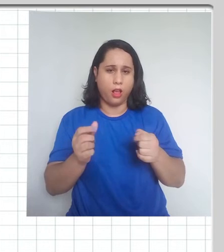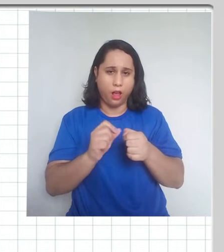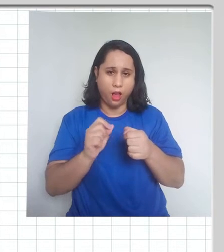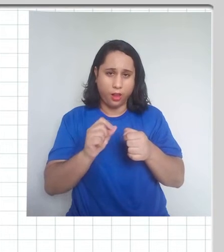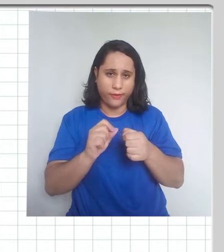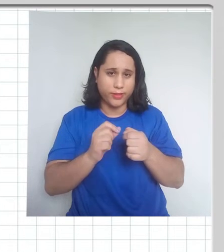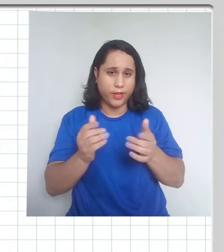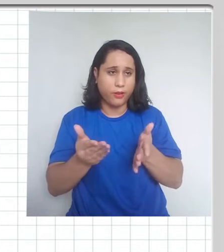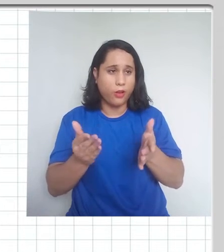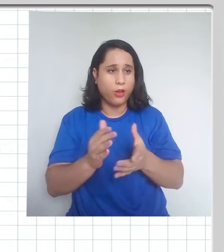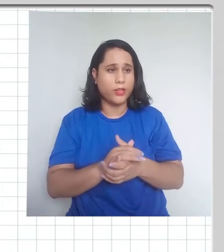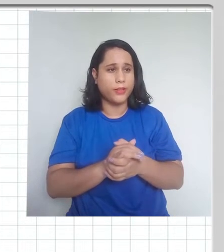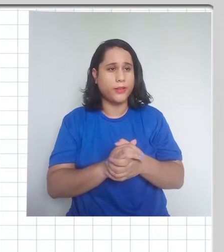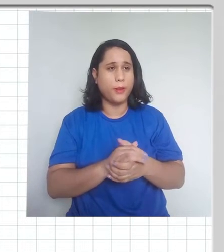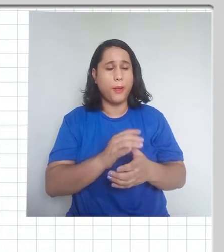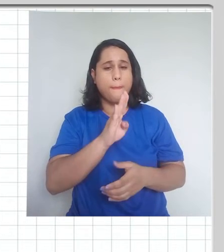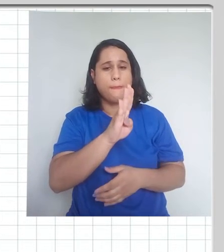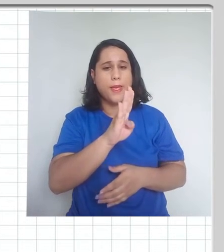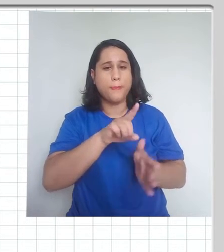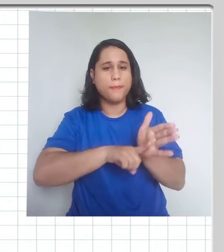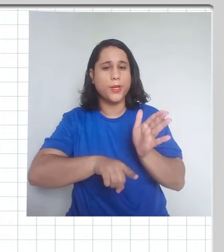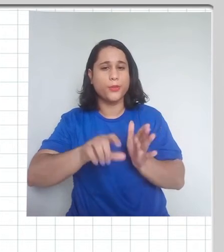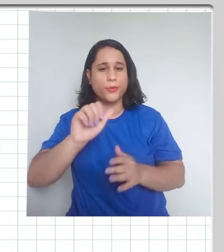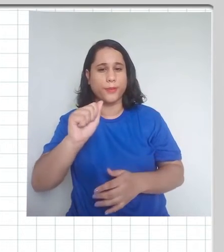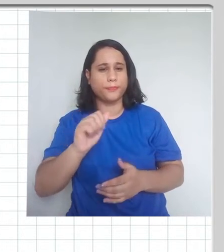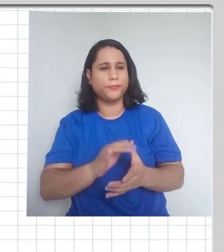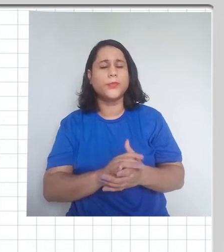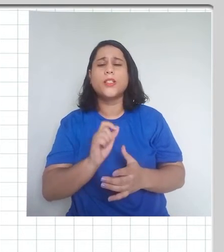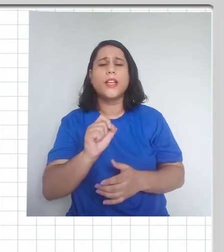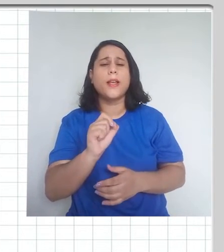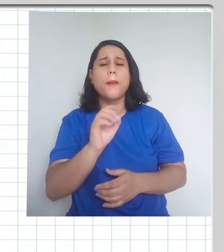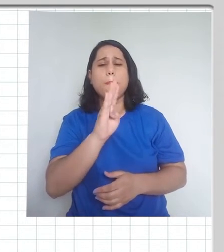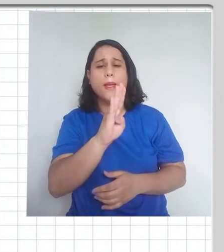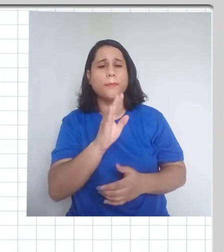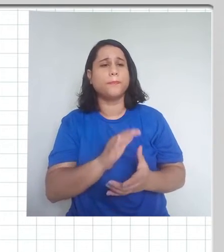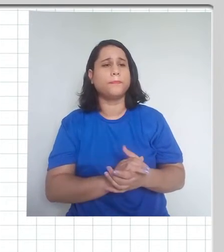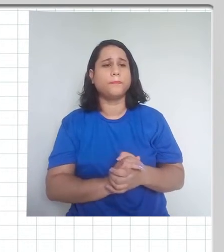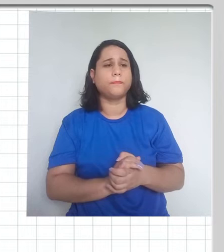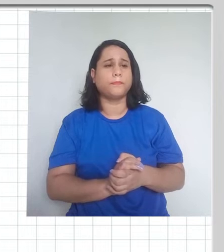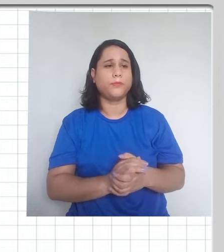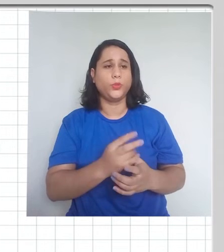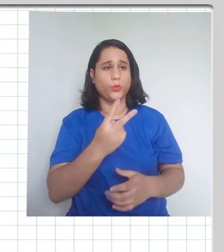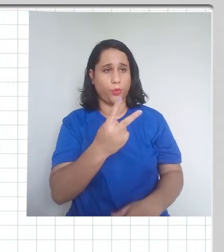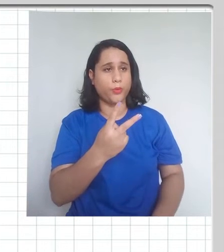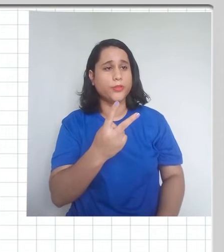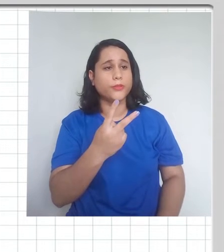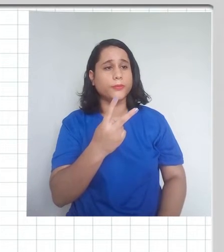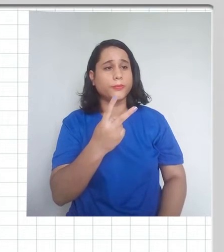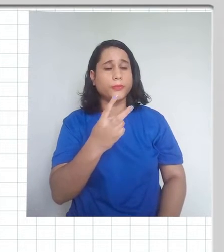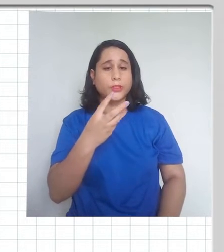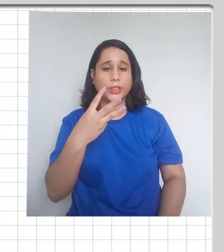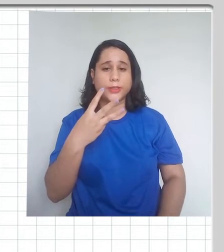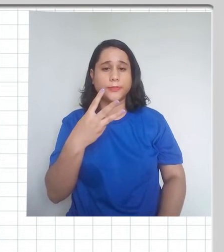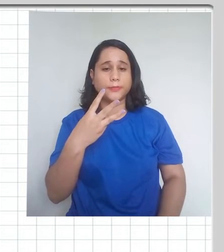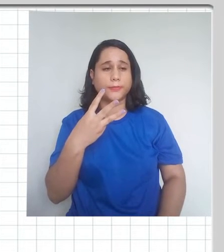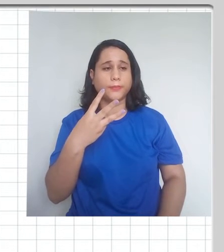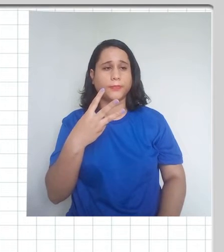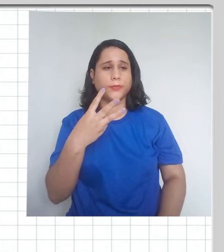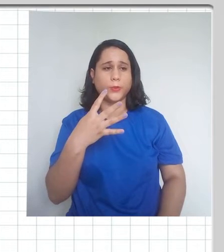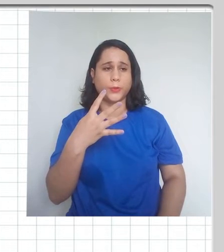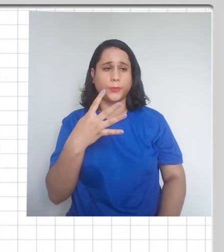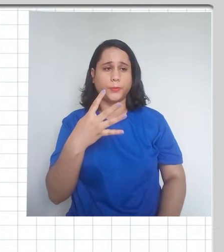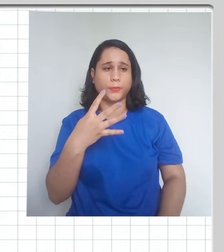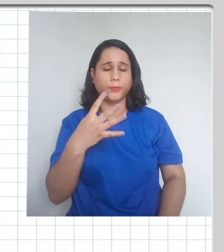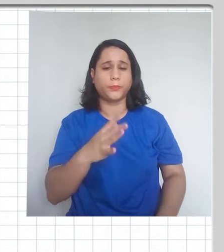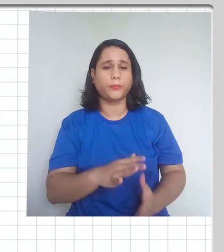B menos A. Quem é B? Veja só. B é 2, 3